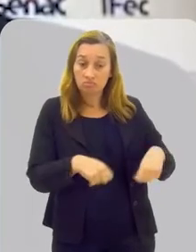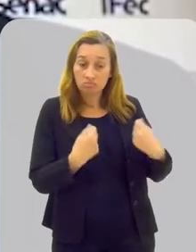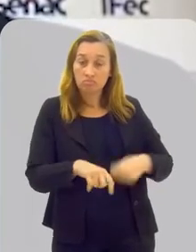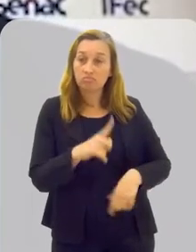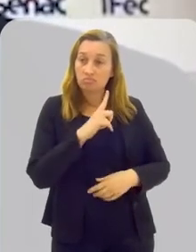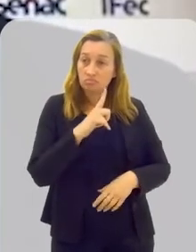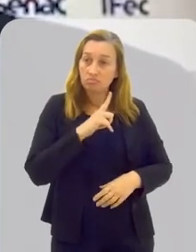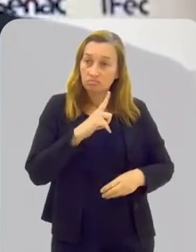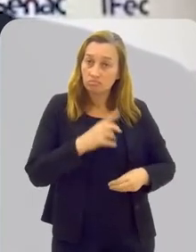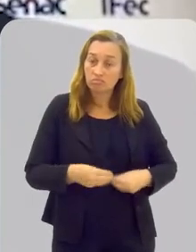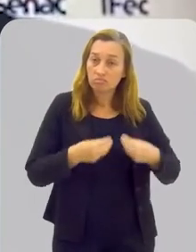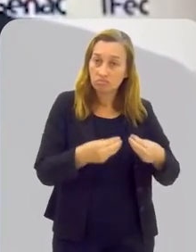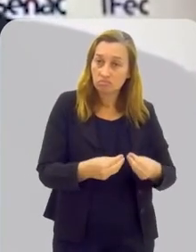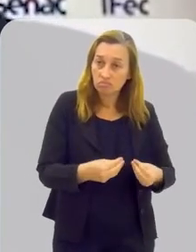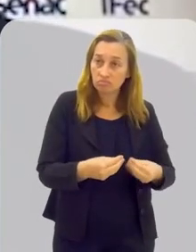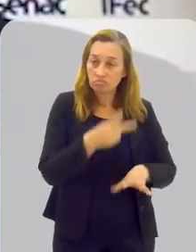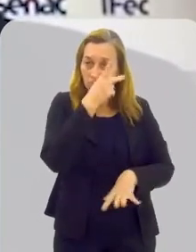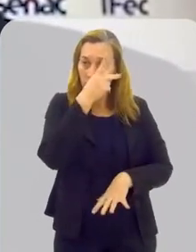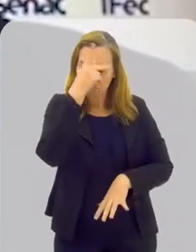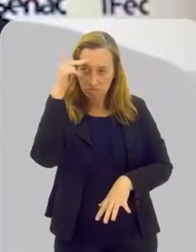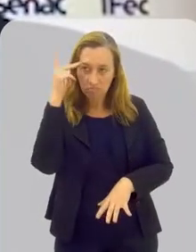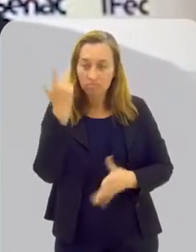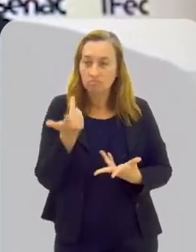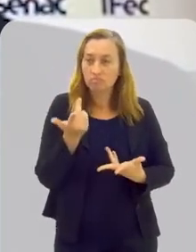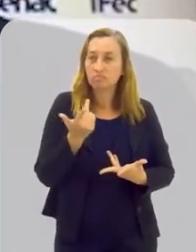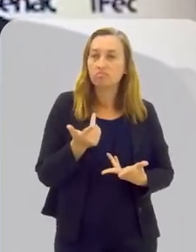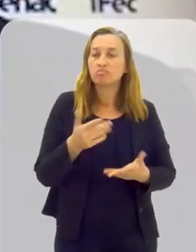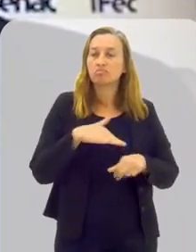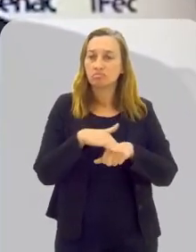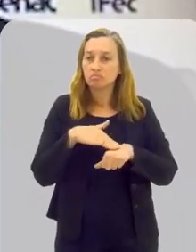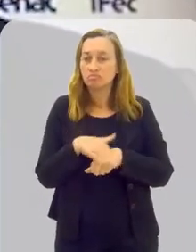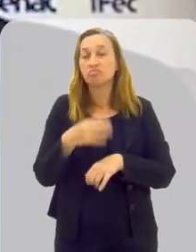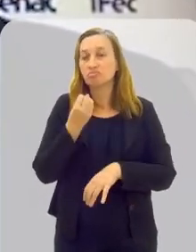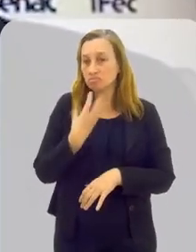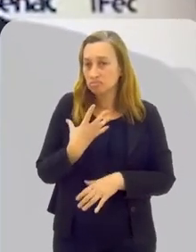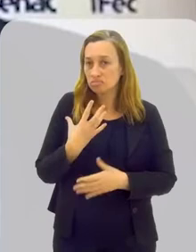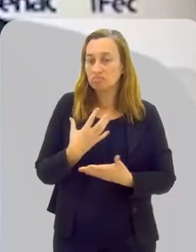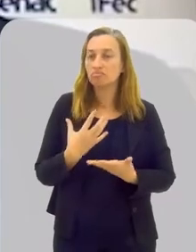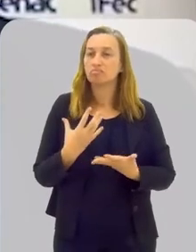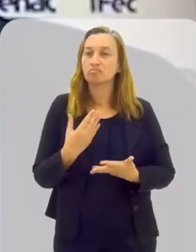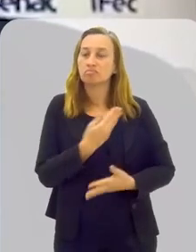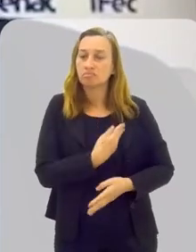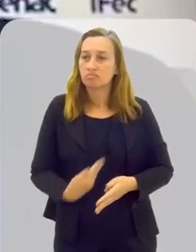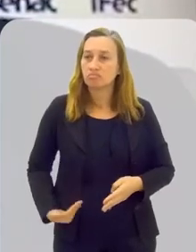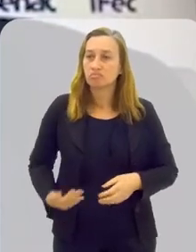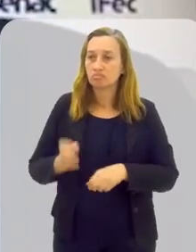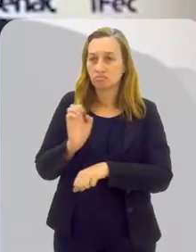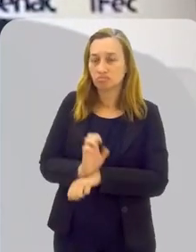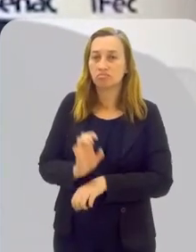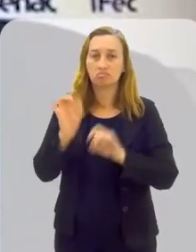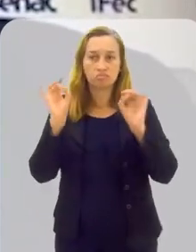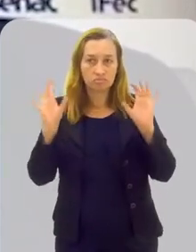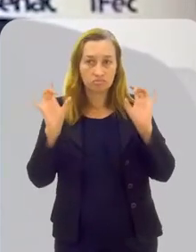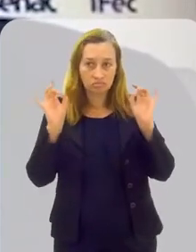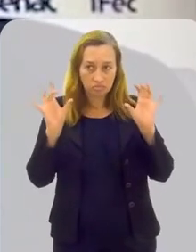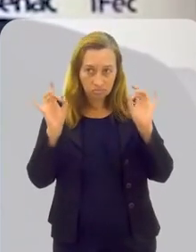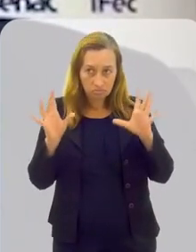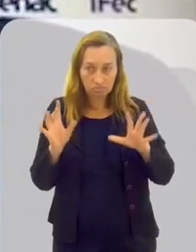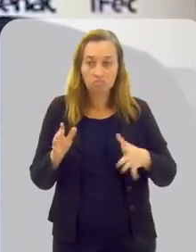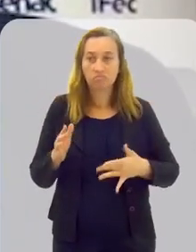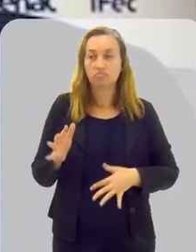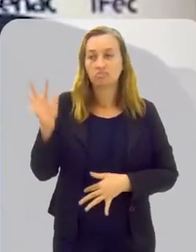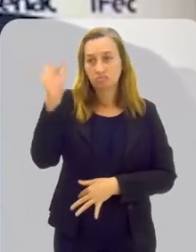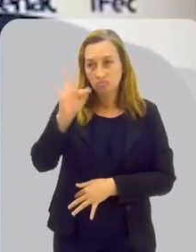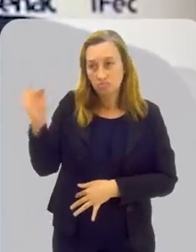protagonismo e essa necessidade de entregar isso ao consumidor e as nossas conversas têm sido muito produtivas um que